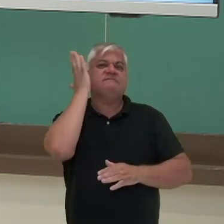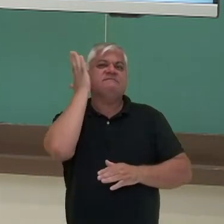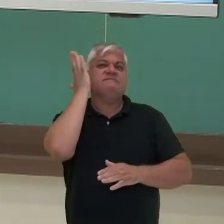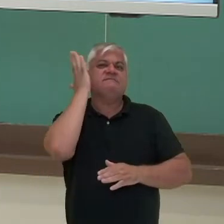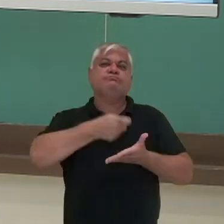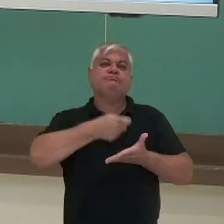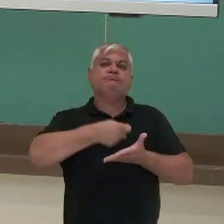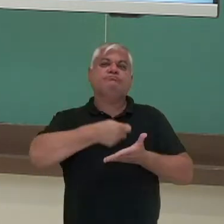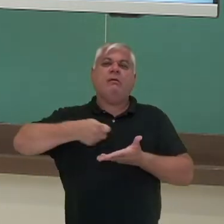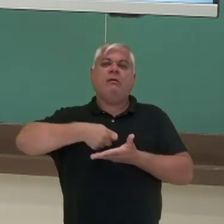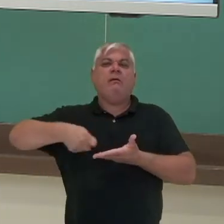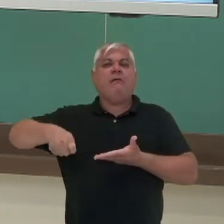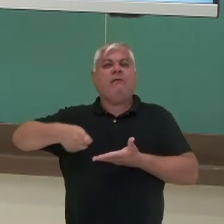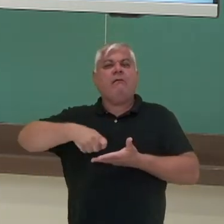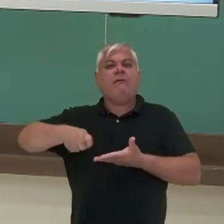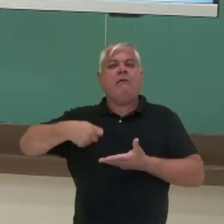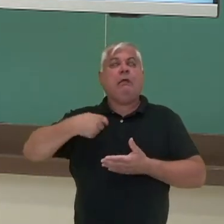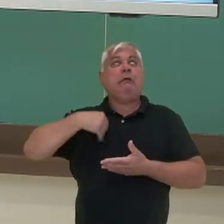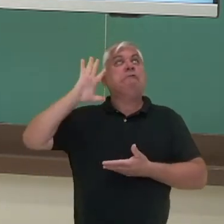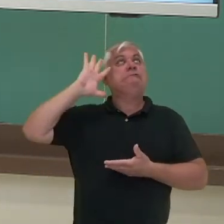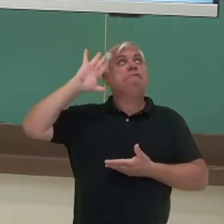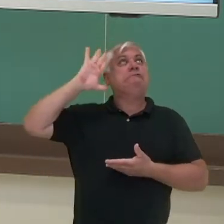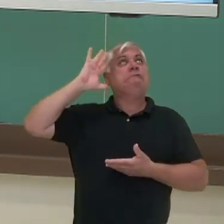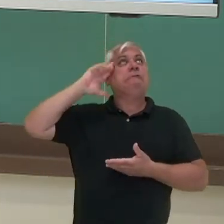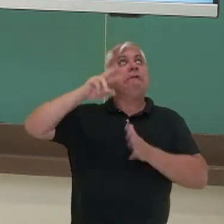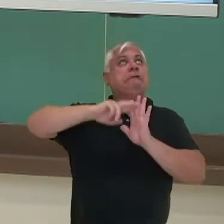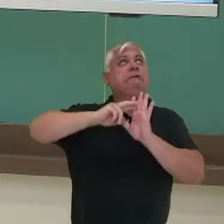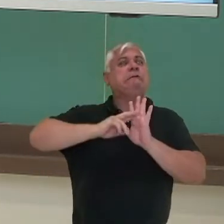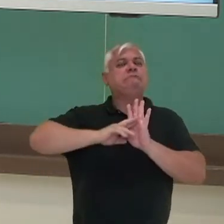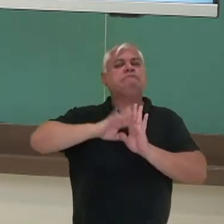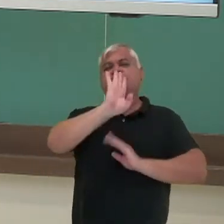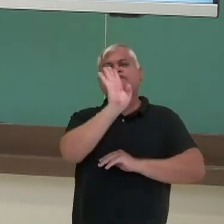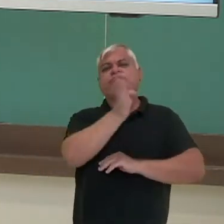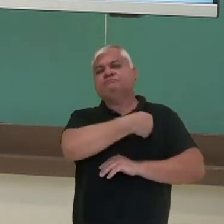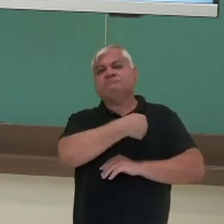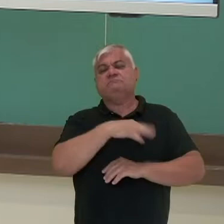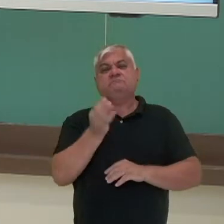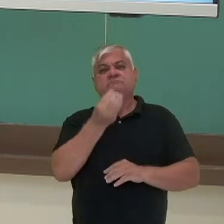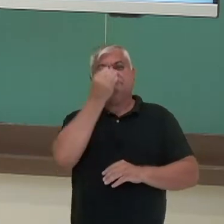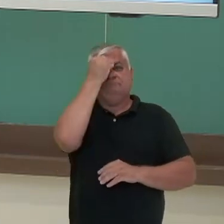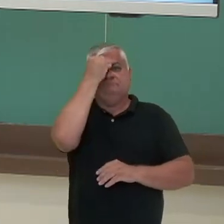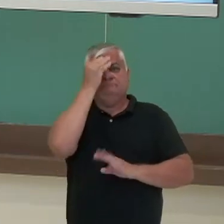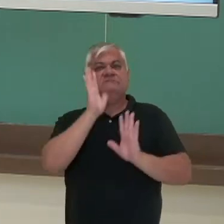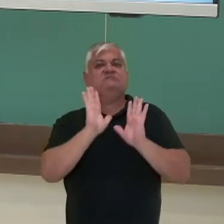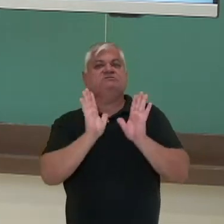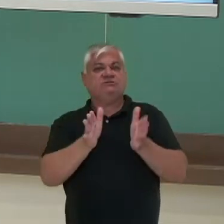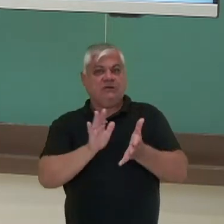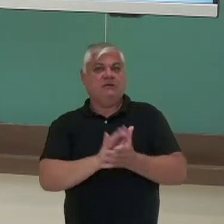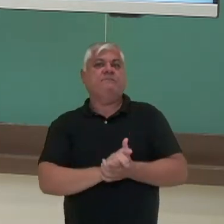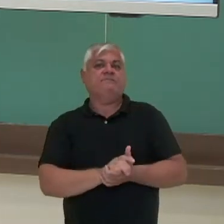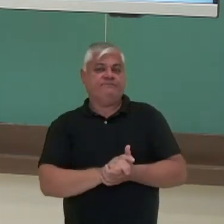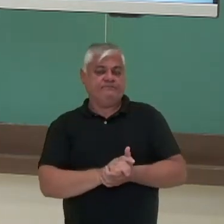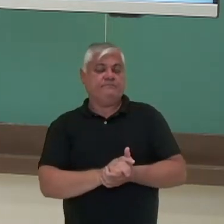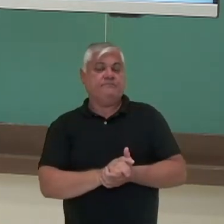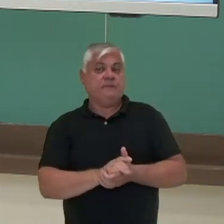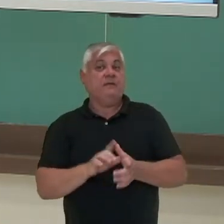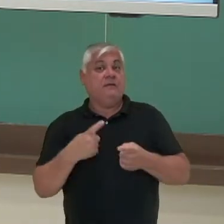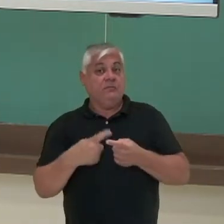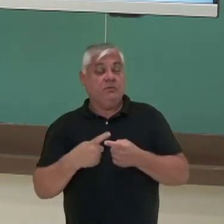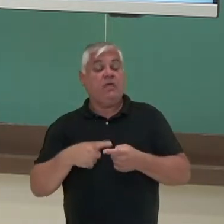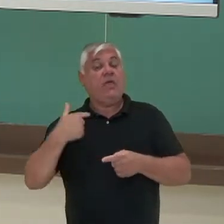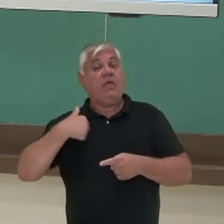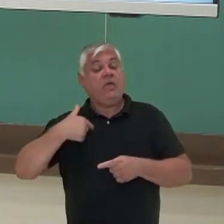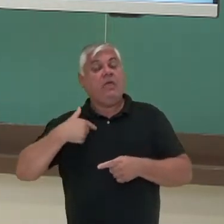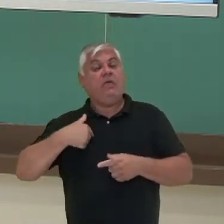né? Então não precisamos ficar pensando em regra, né? Então o grande uso, né? Quanto mais